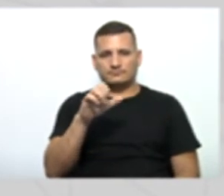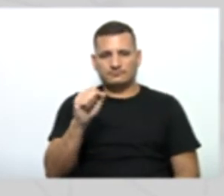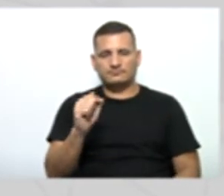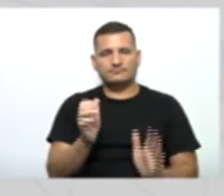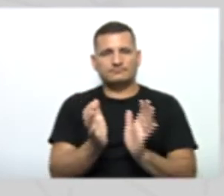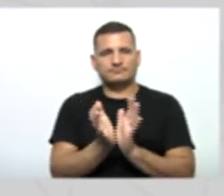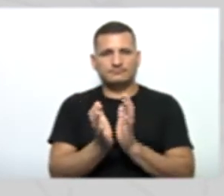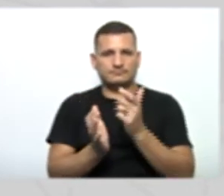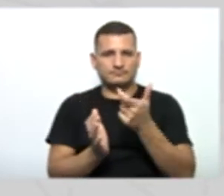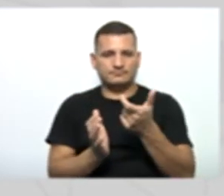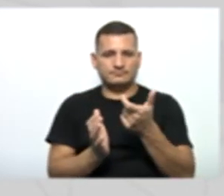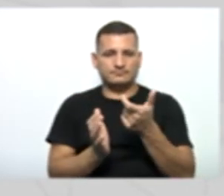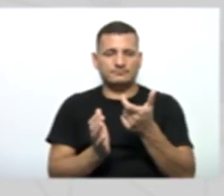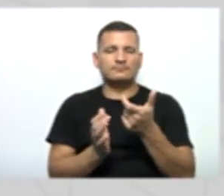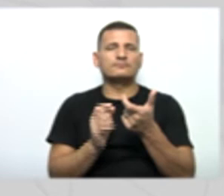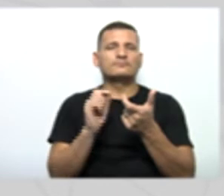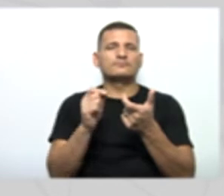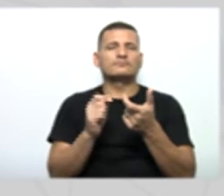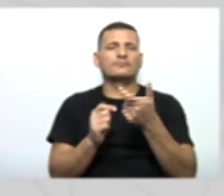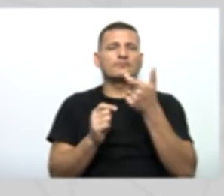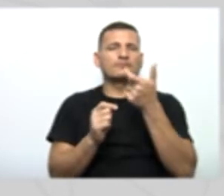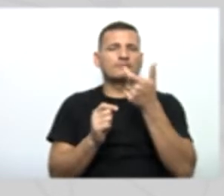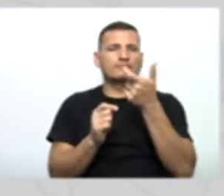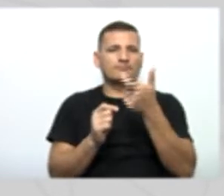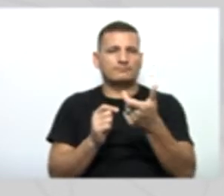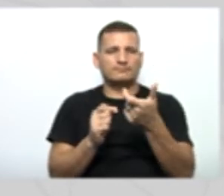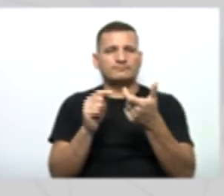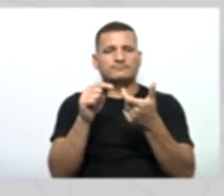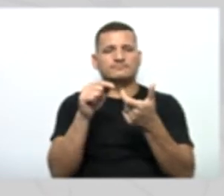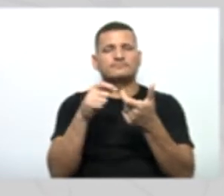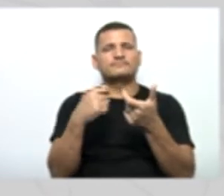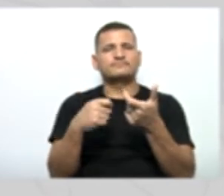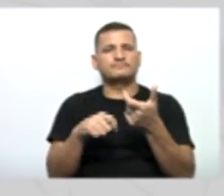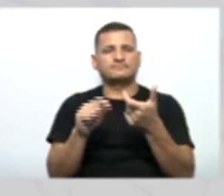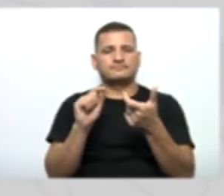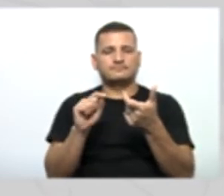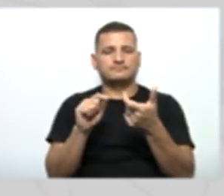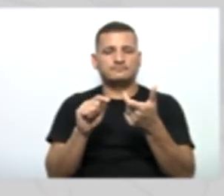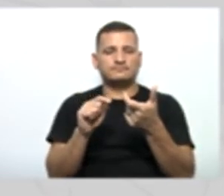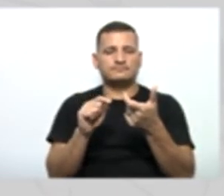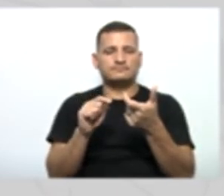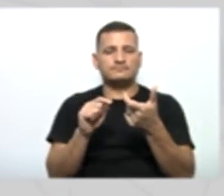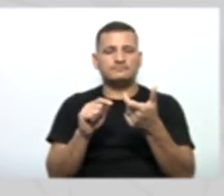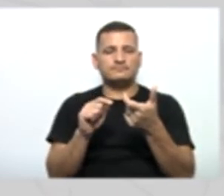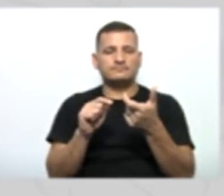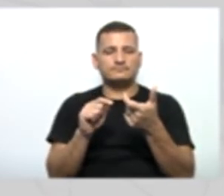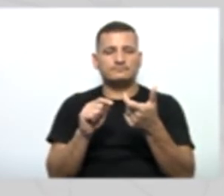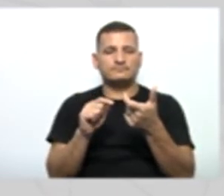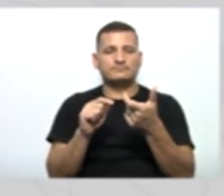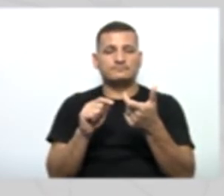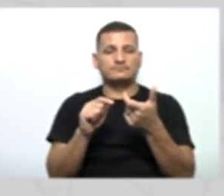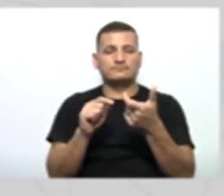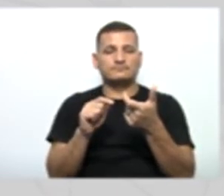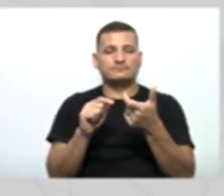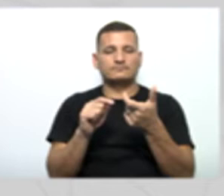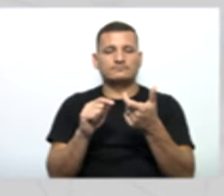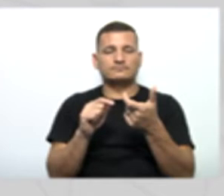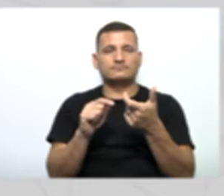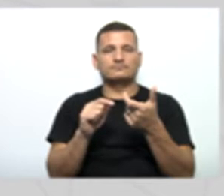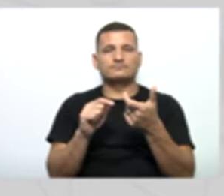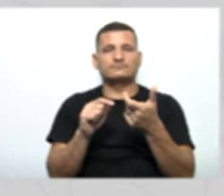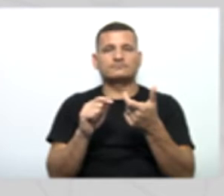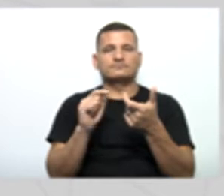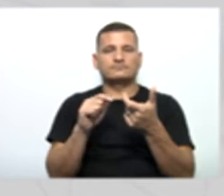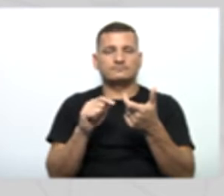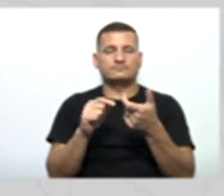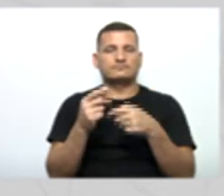vocês, ó, que as classes, elas precisam do quê, ó? Ser identificada os